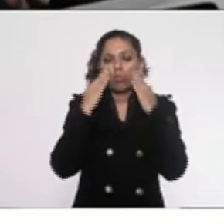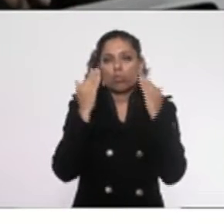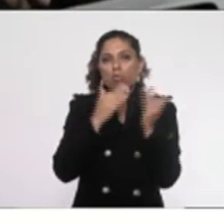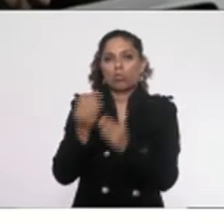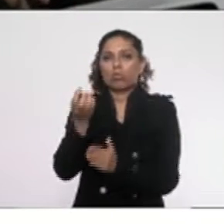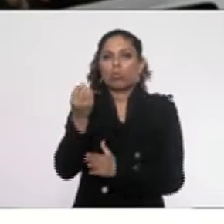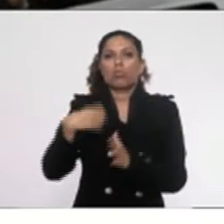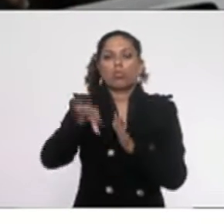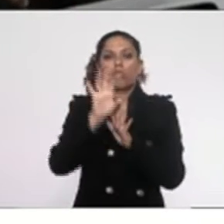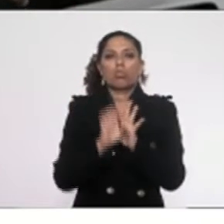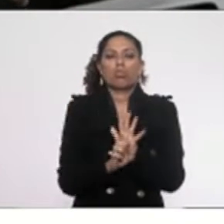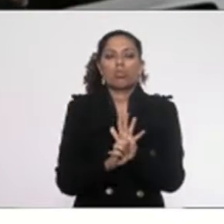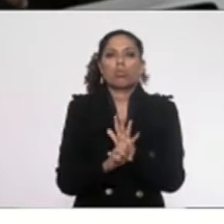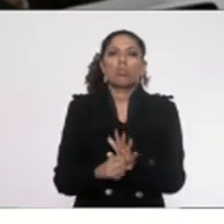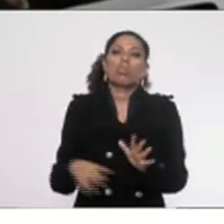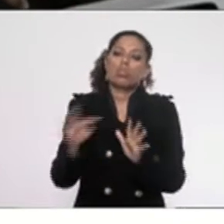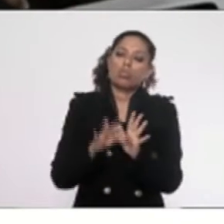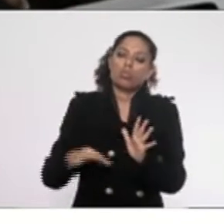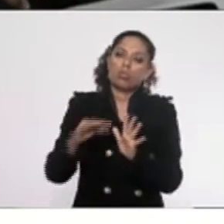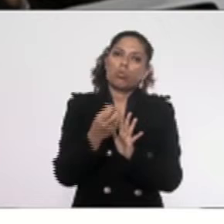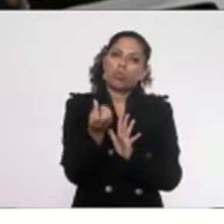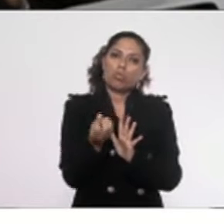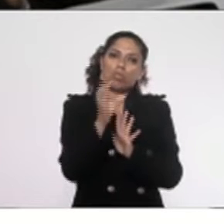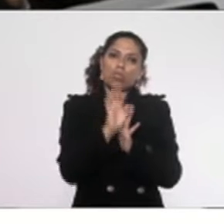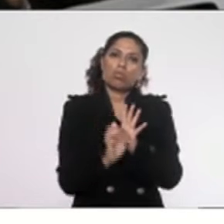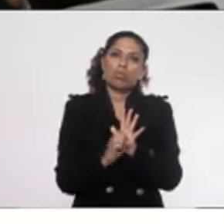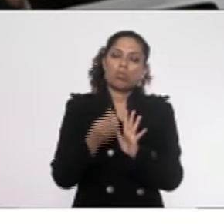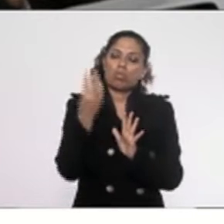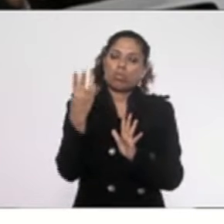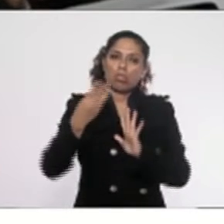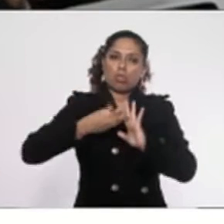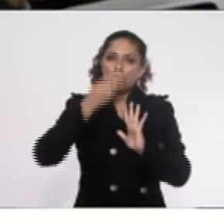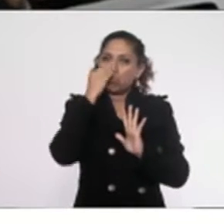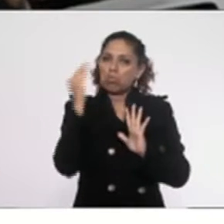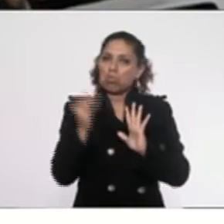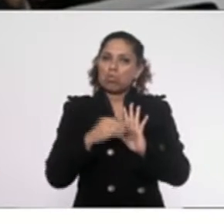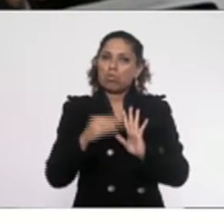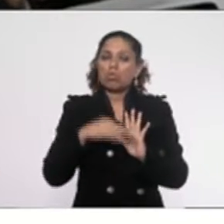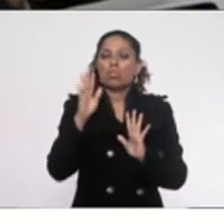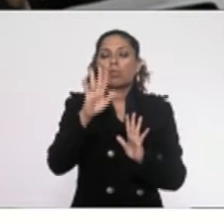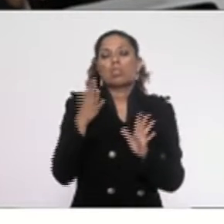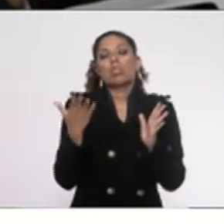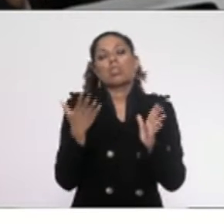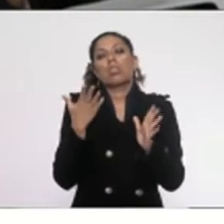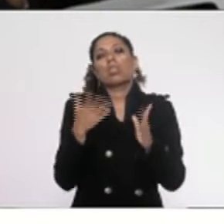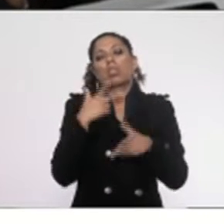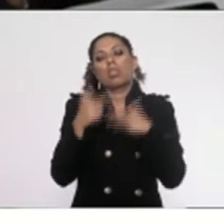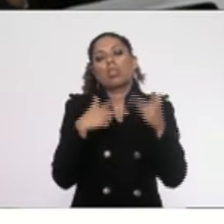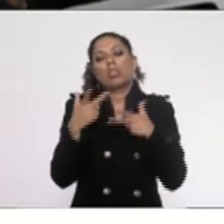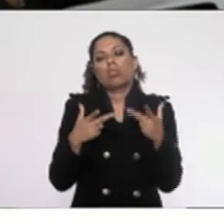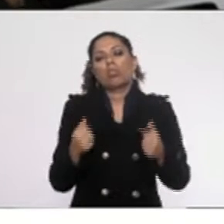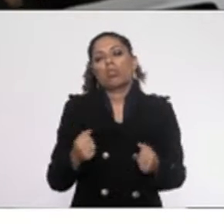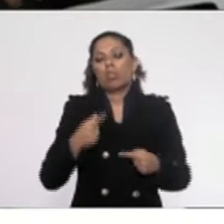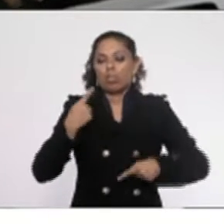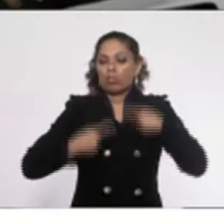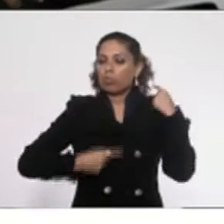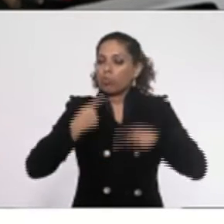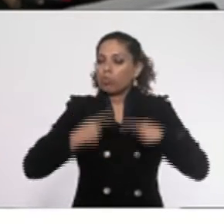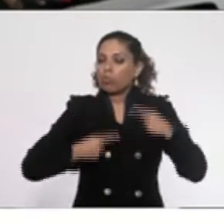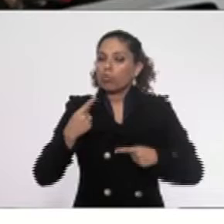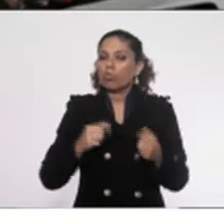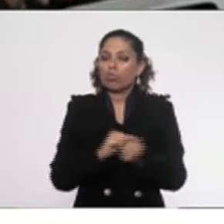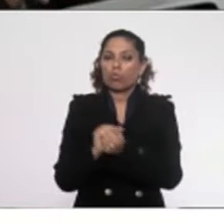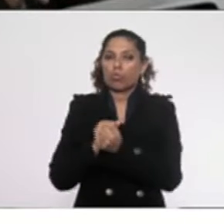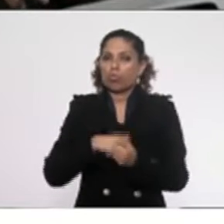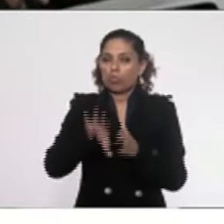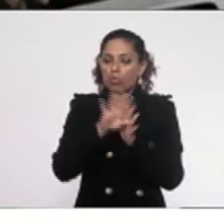6 emendas, e dentre essas 6 emendas, 3 foram rejeitadas, mas eu queria apenas levar à discussão uma